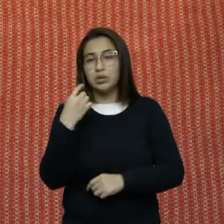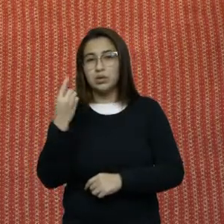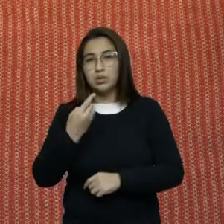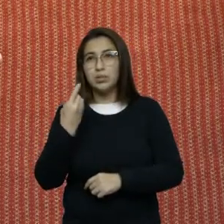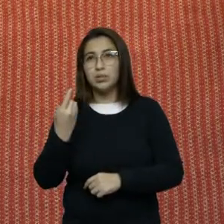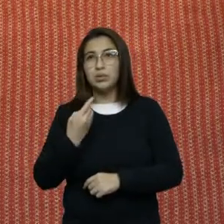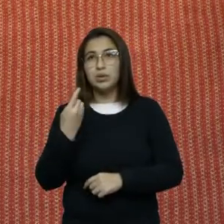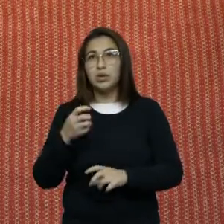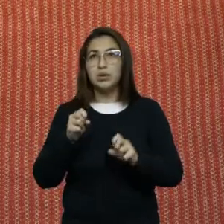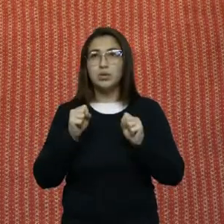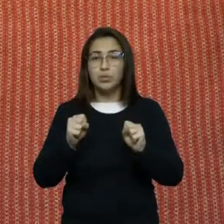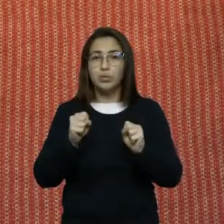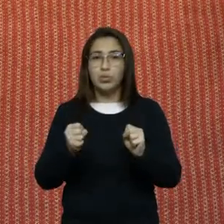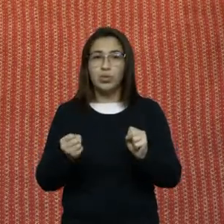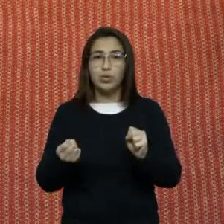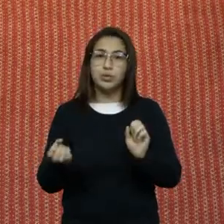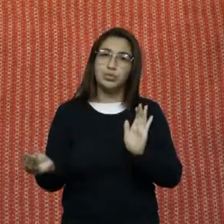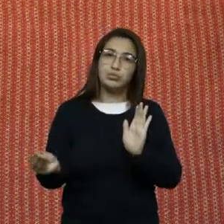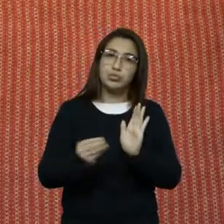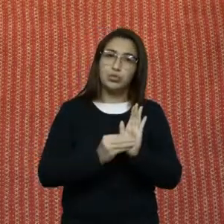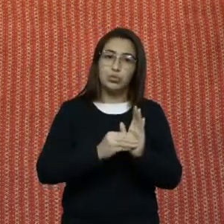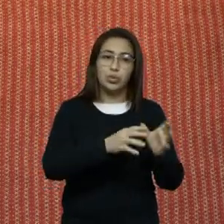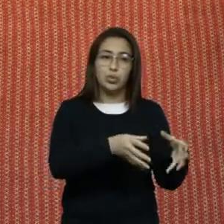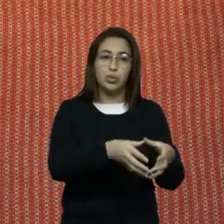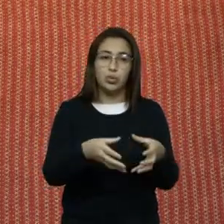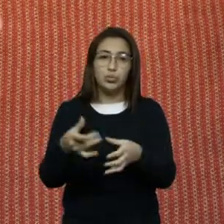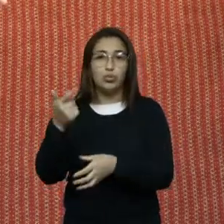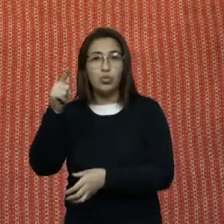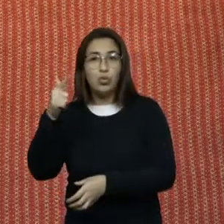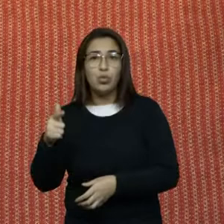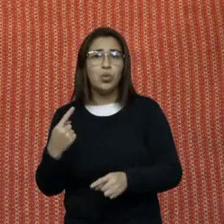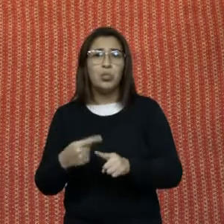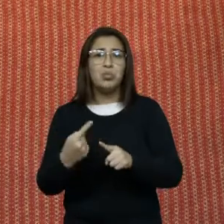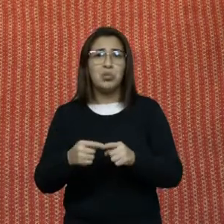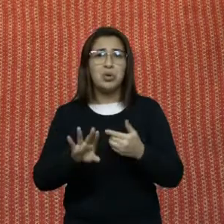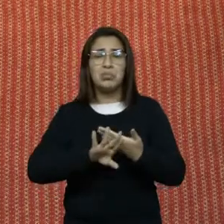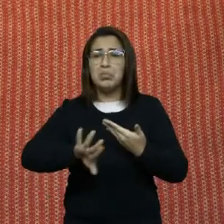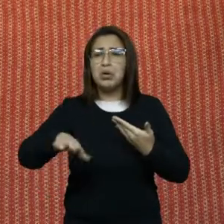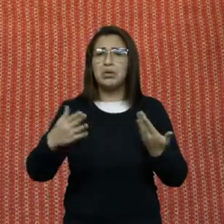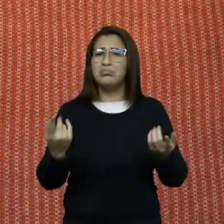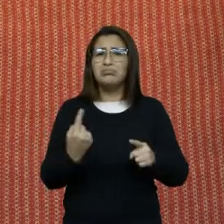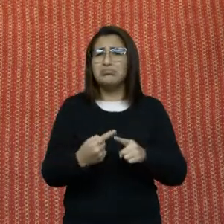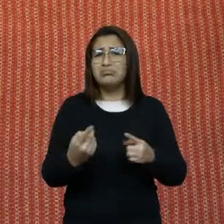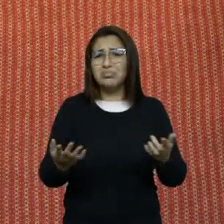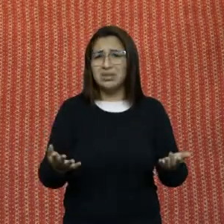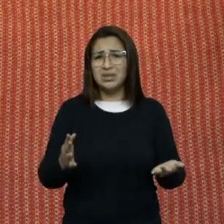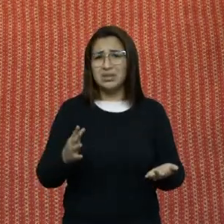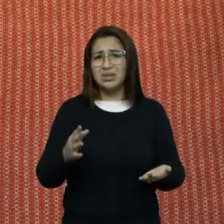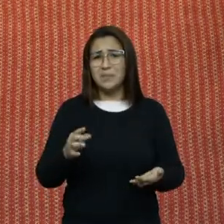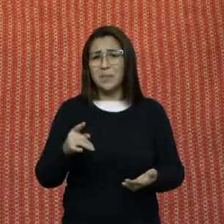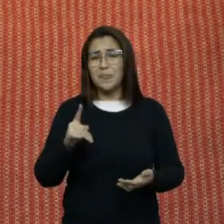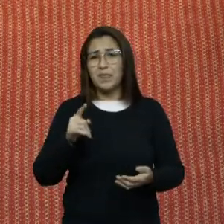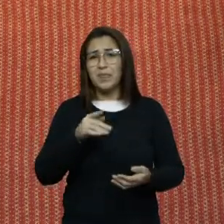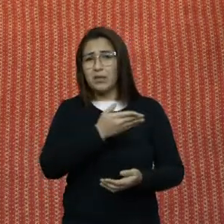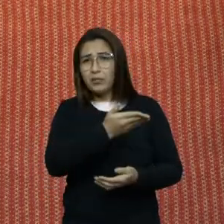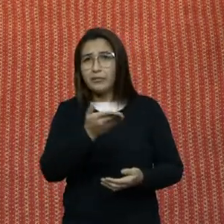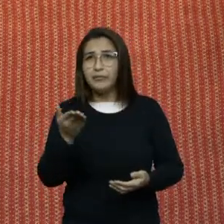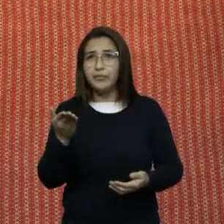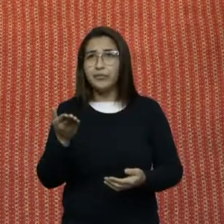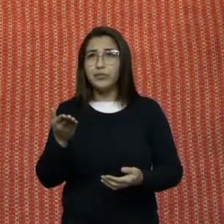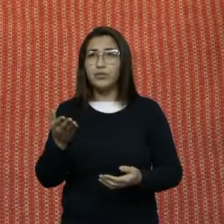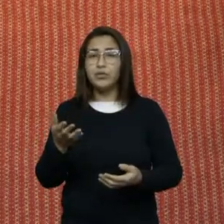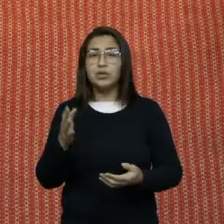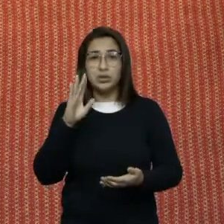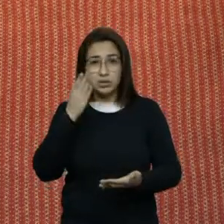ele possa incluir os setores porque deixar de fora Qual é eu não acredito sinceramente aqui ninguém aqui o